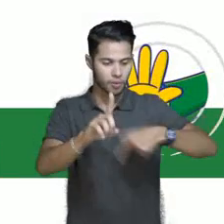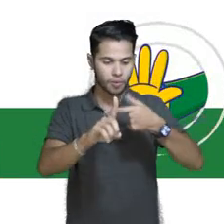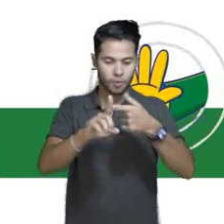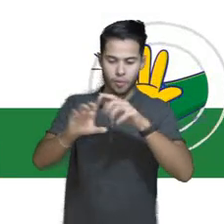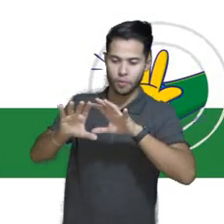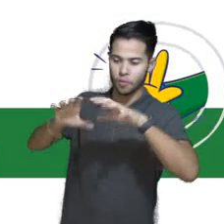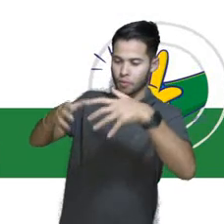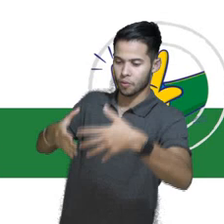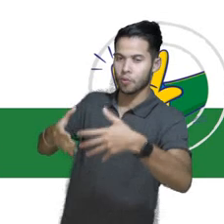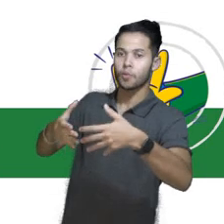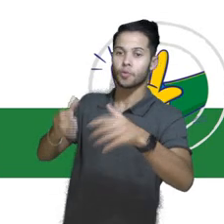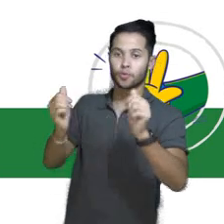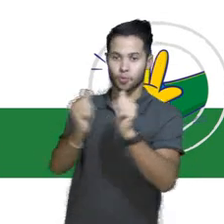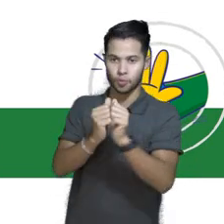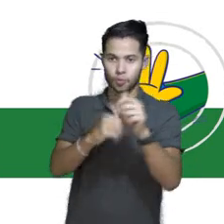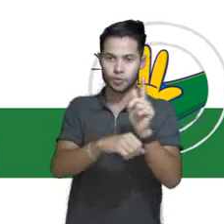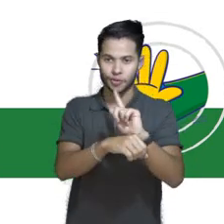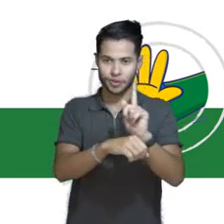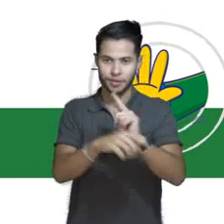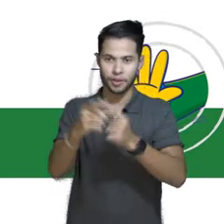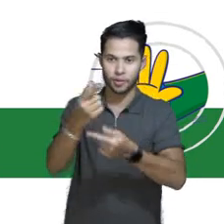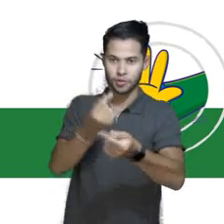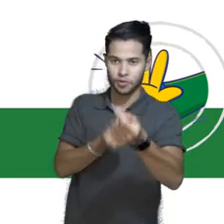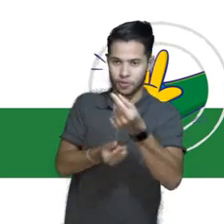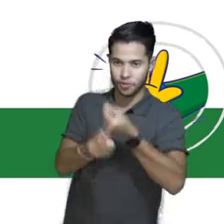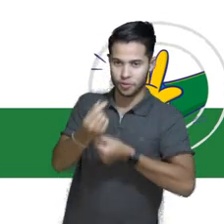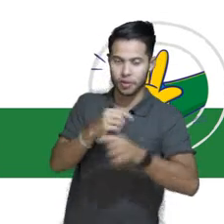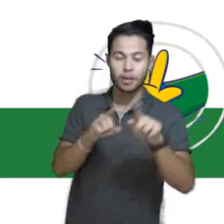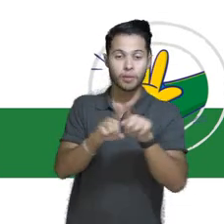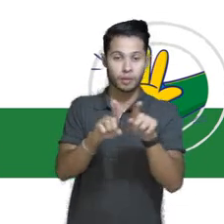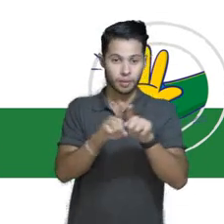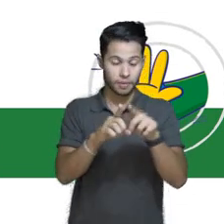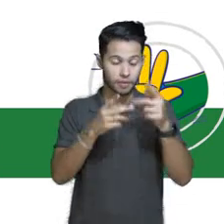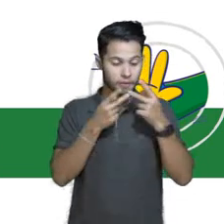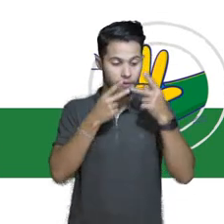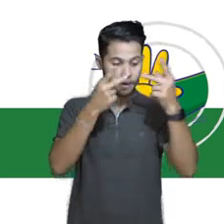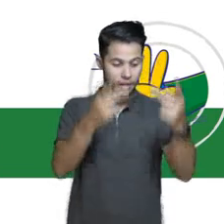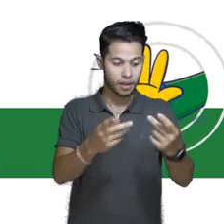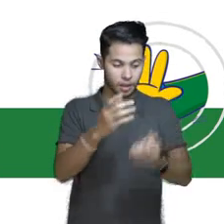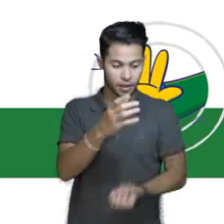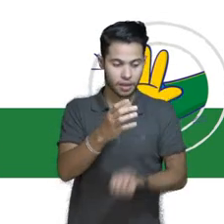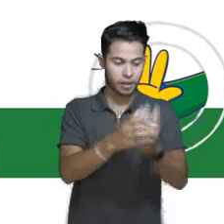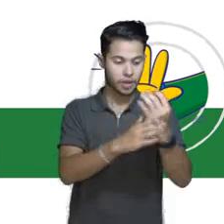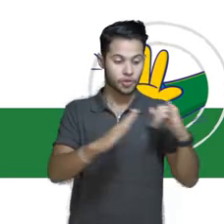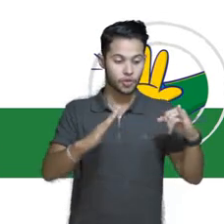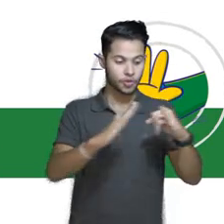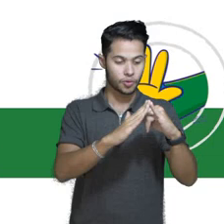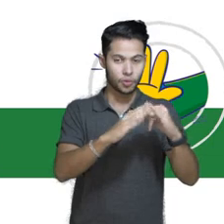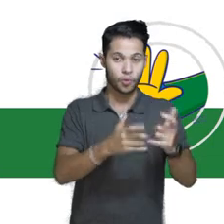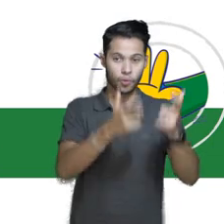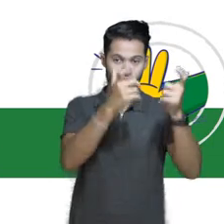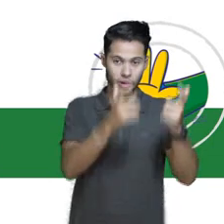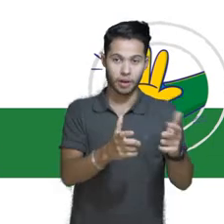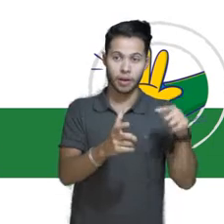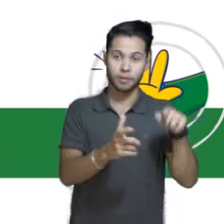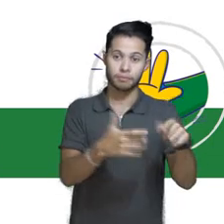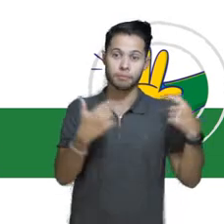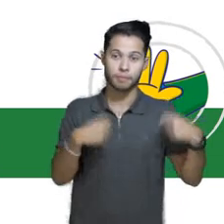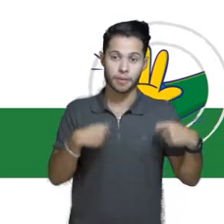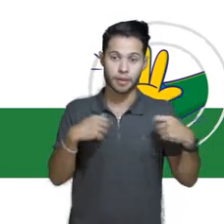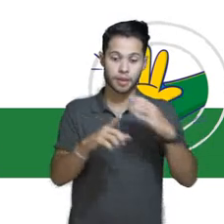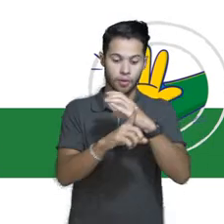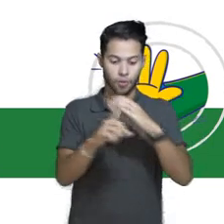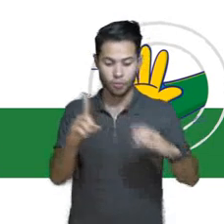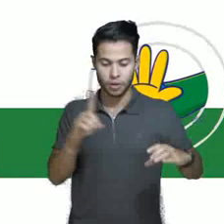recursos ela salienta a cooperação e a criação de instituições locais as quais são essenciais para a comunidade Exerça a